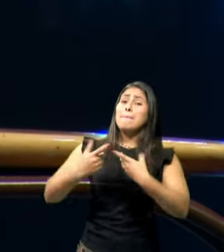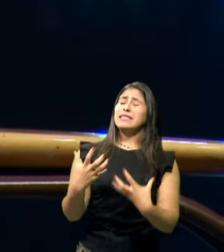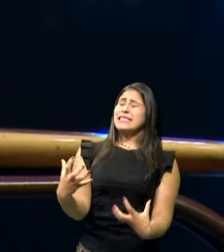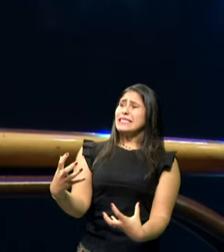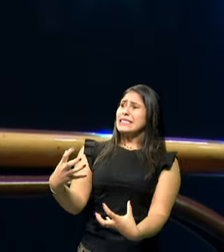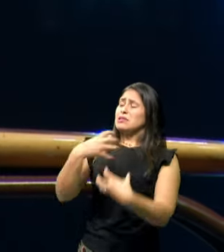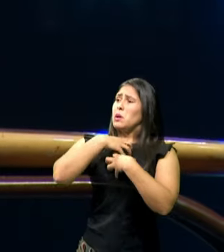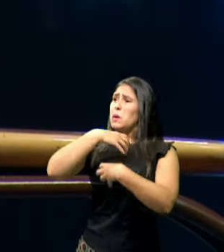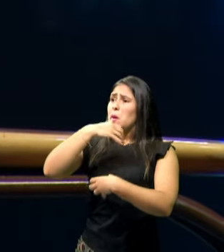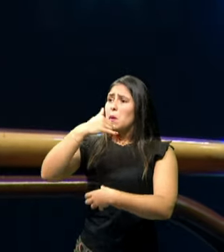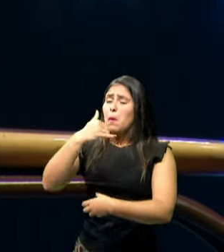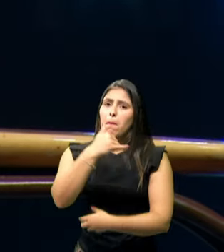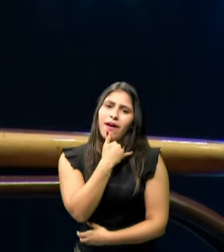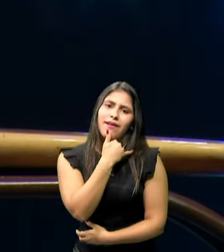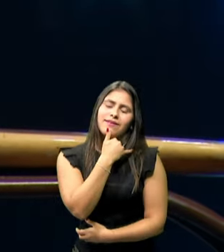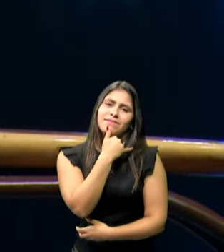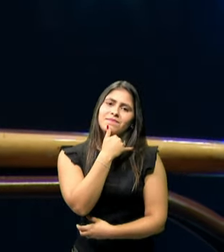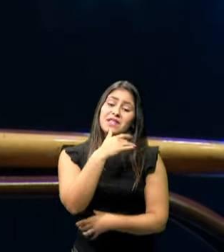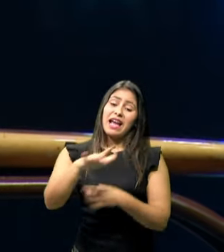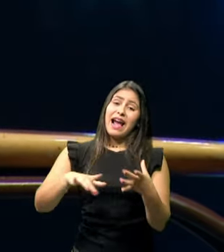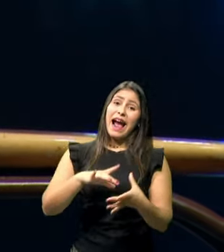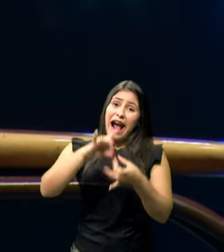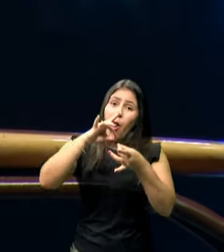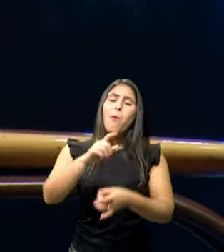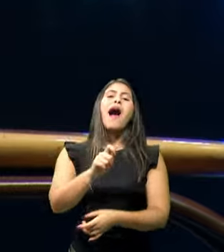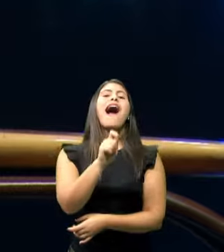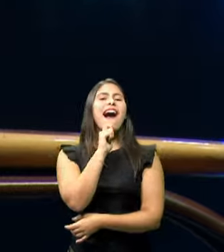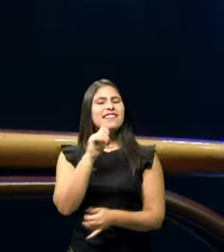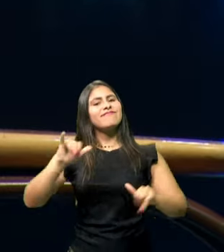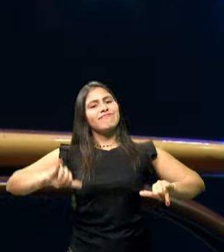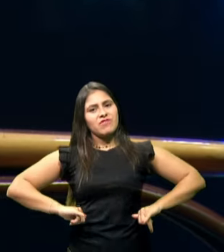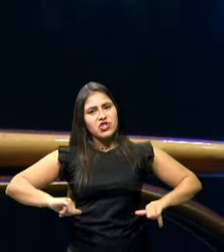seu emocional, a ferida emocional está aberta,